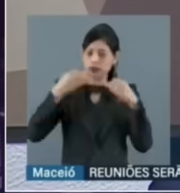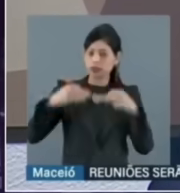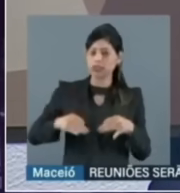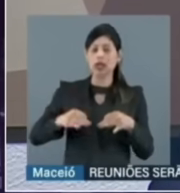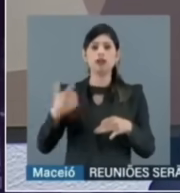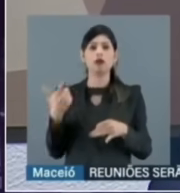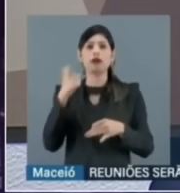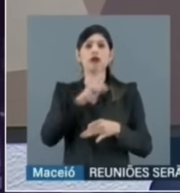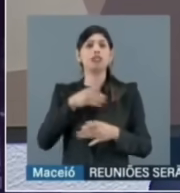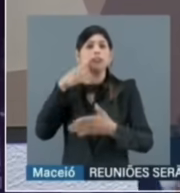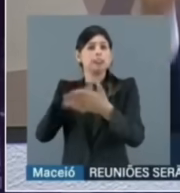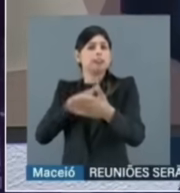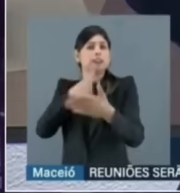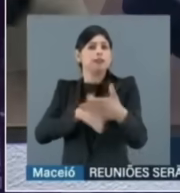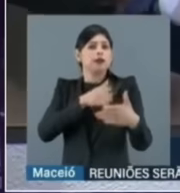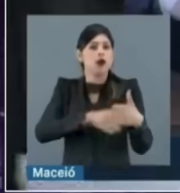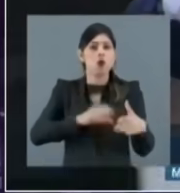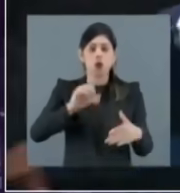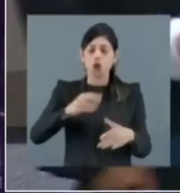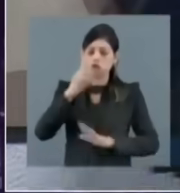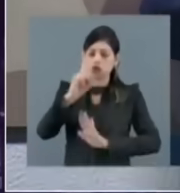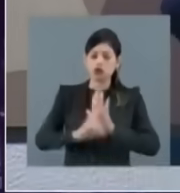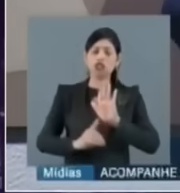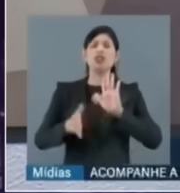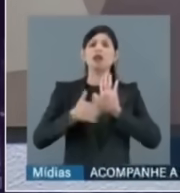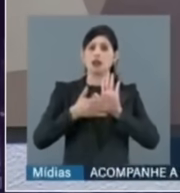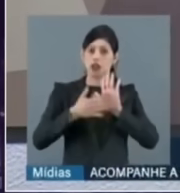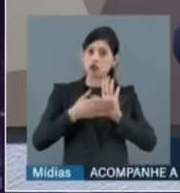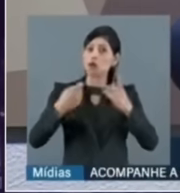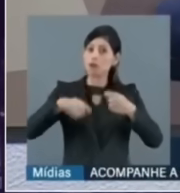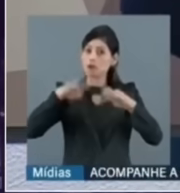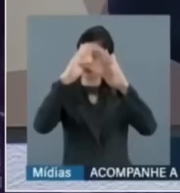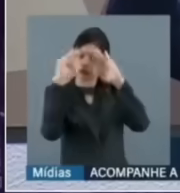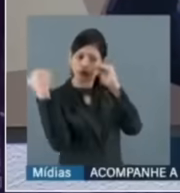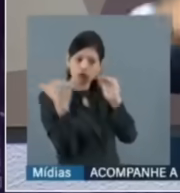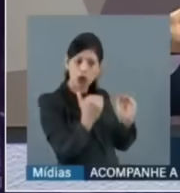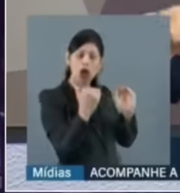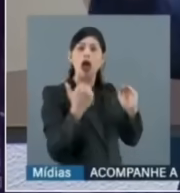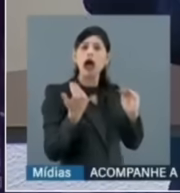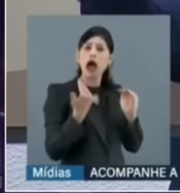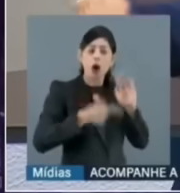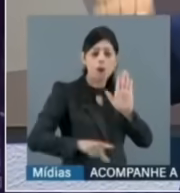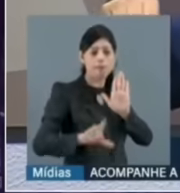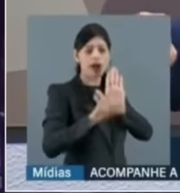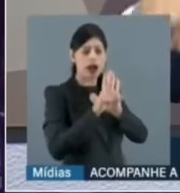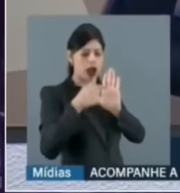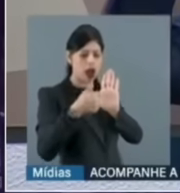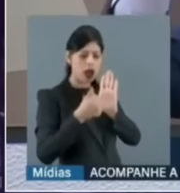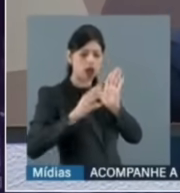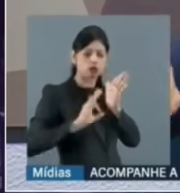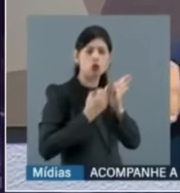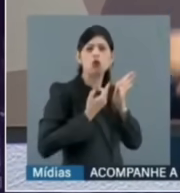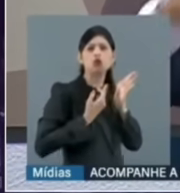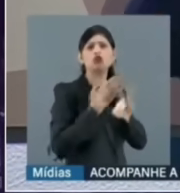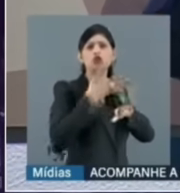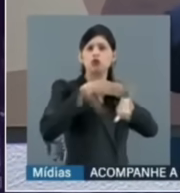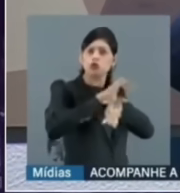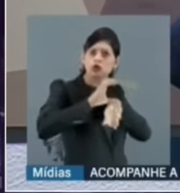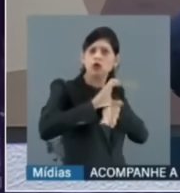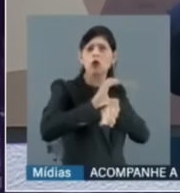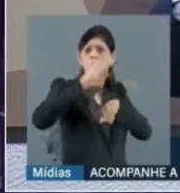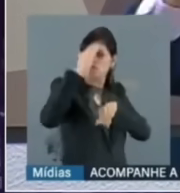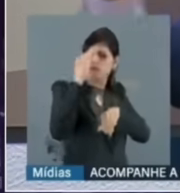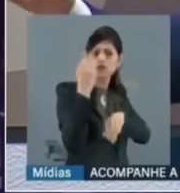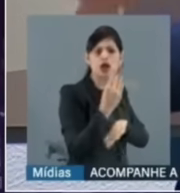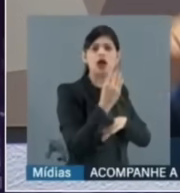impedir a lesão a um direito em obediência a uma cláusula constitucional que é o princípio da